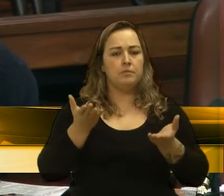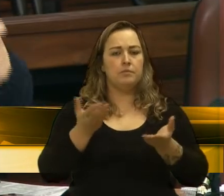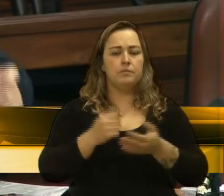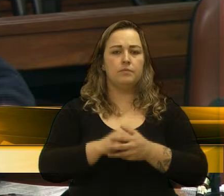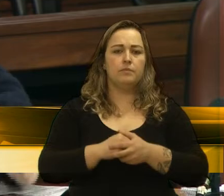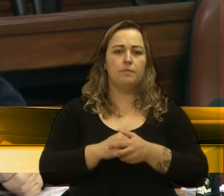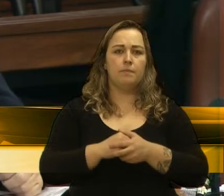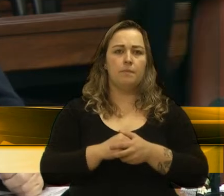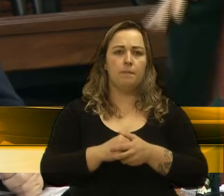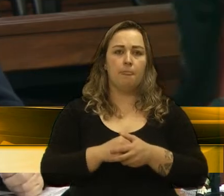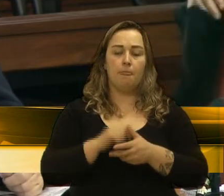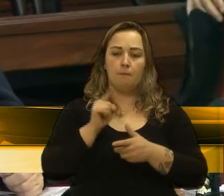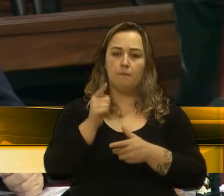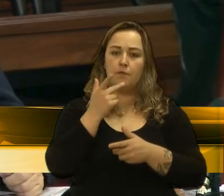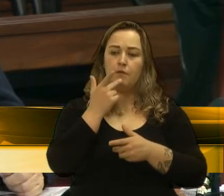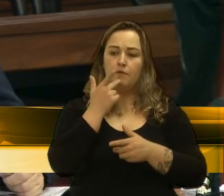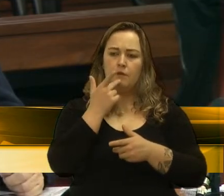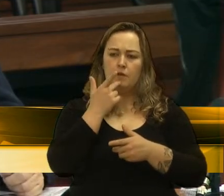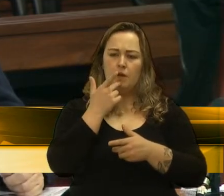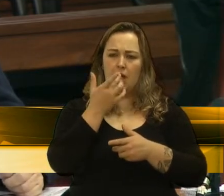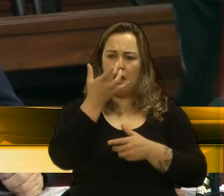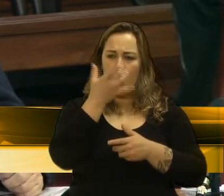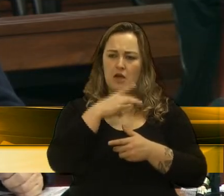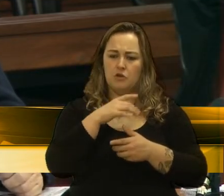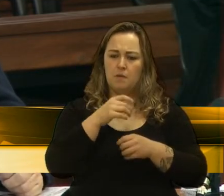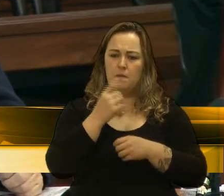Vossa Senhoria referiu que, acho que foi em